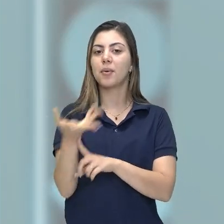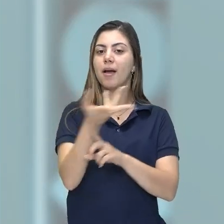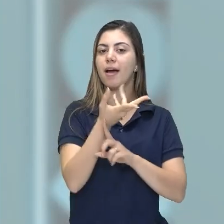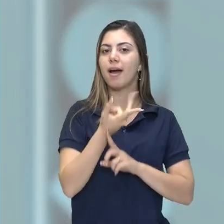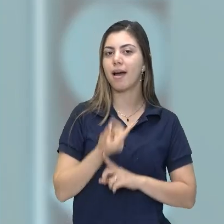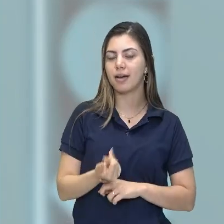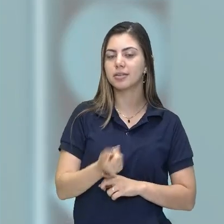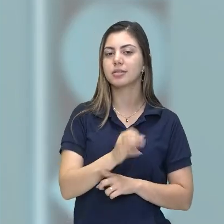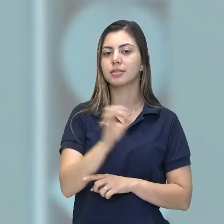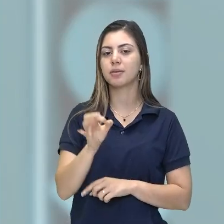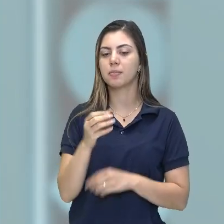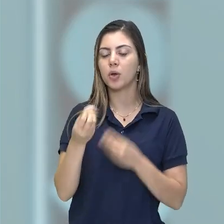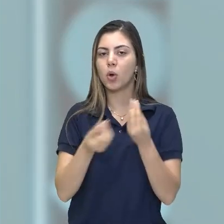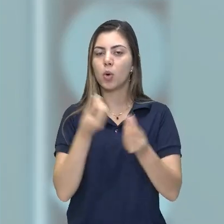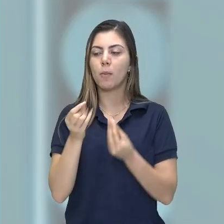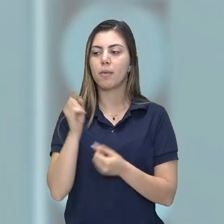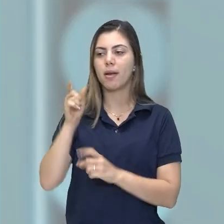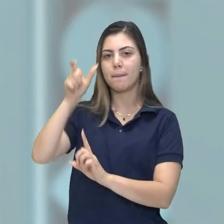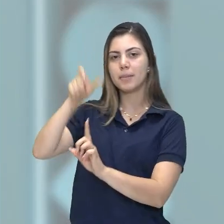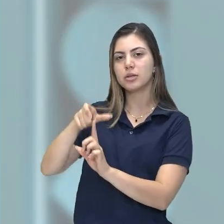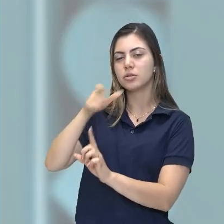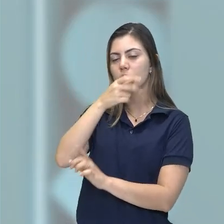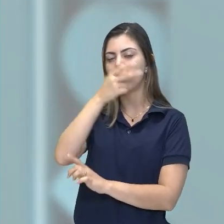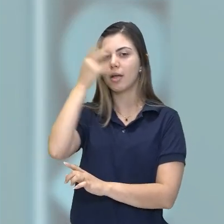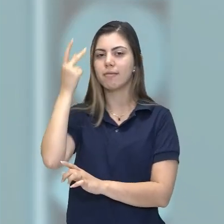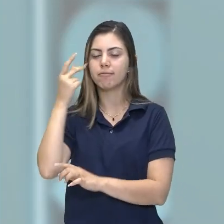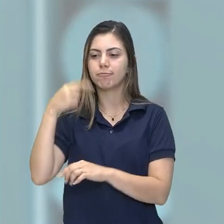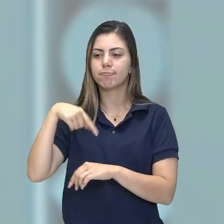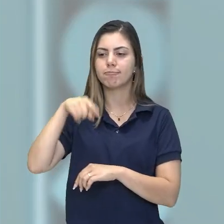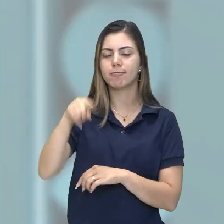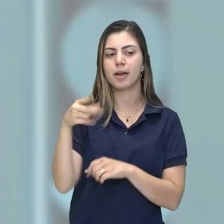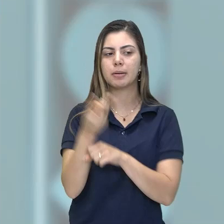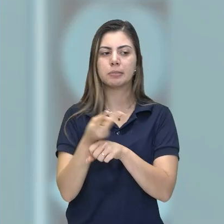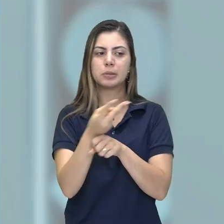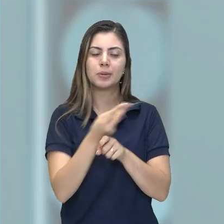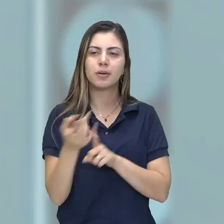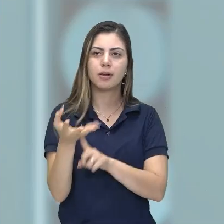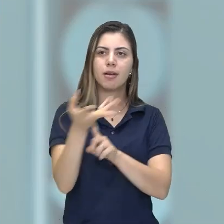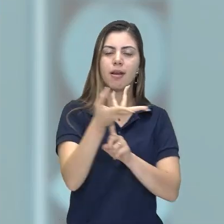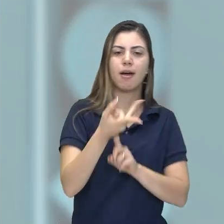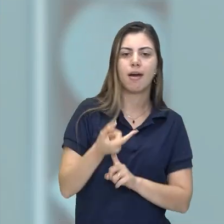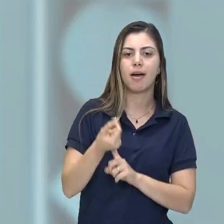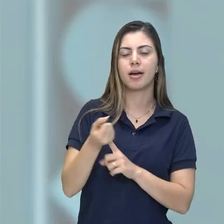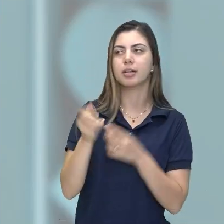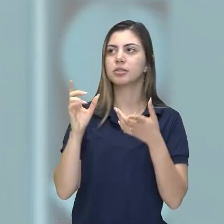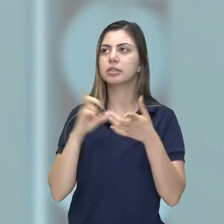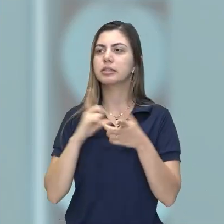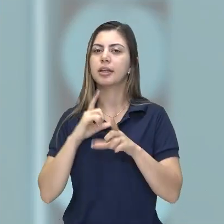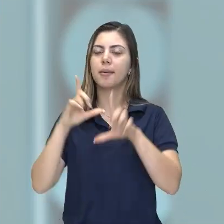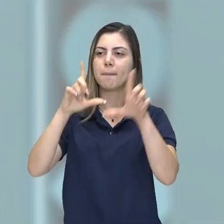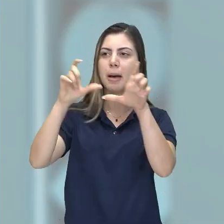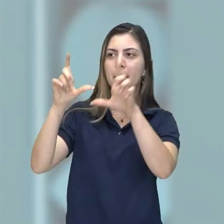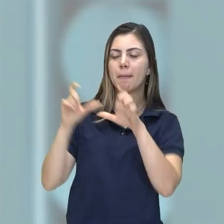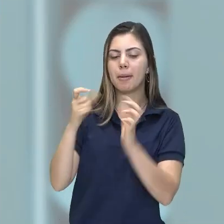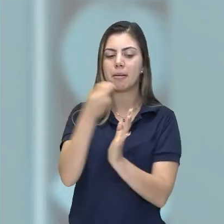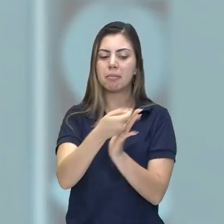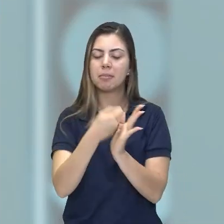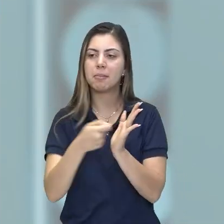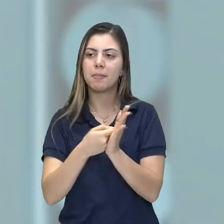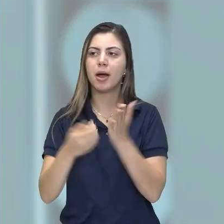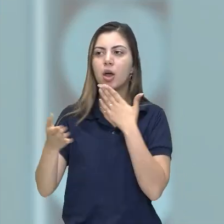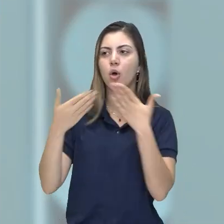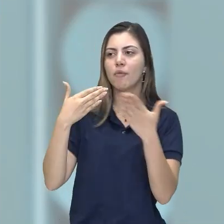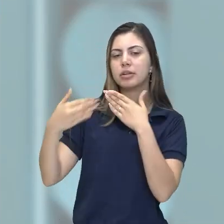um artista vai atrás no trabalho de campo, muitas vezes, viajando, registrando, conversando,